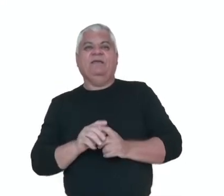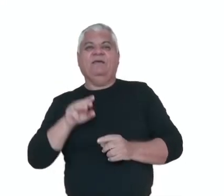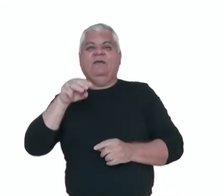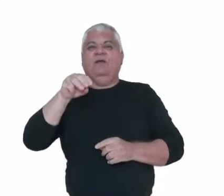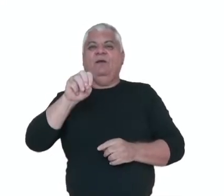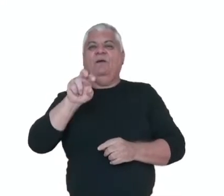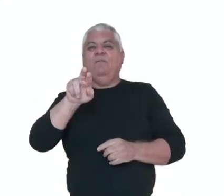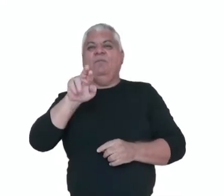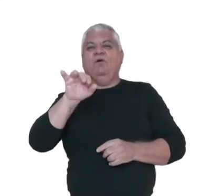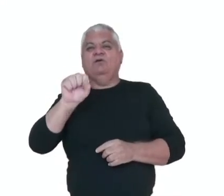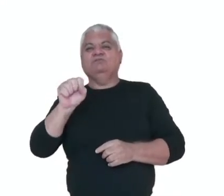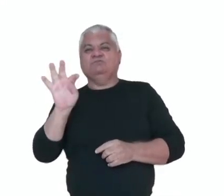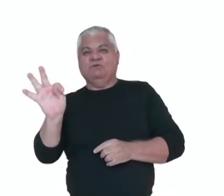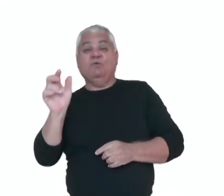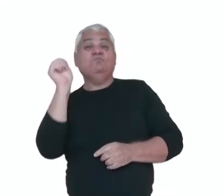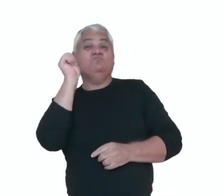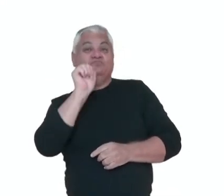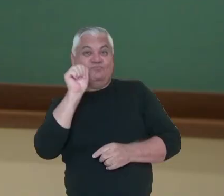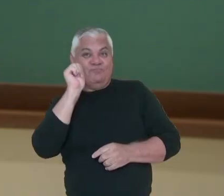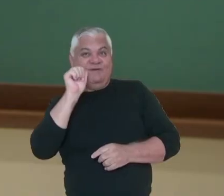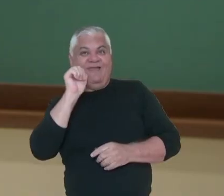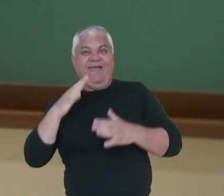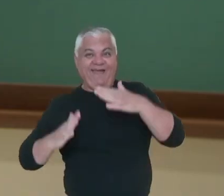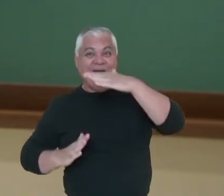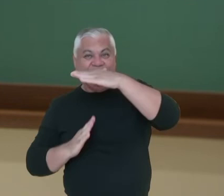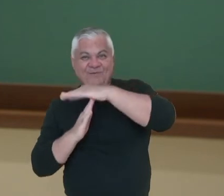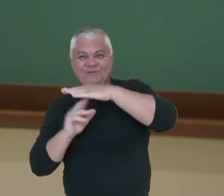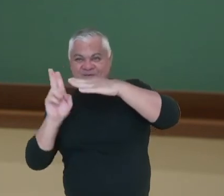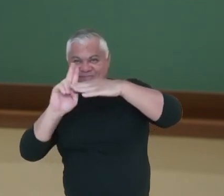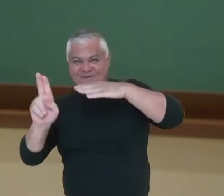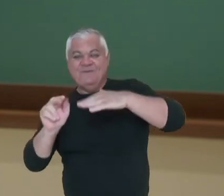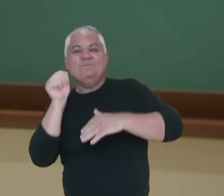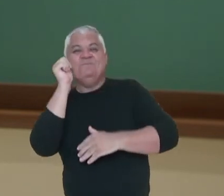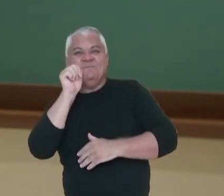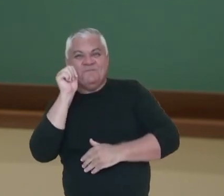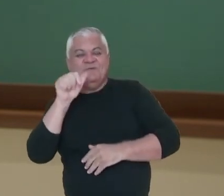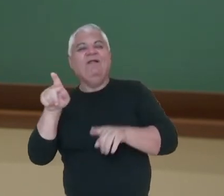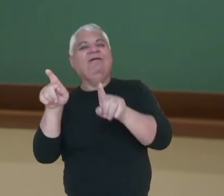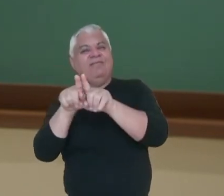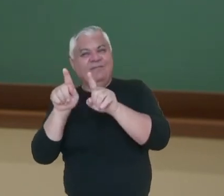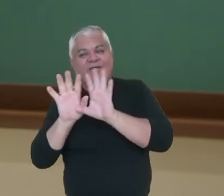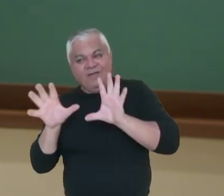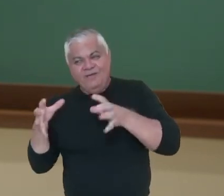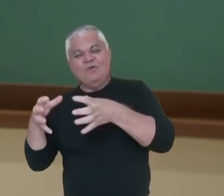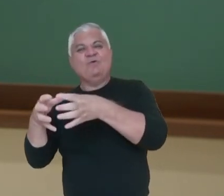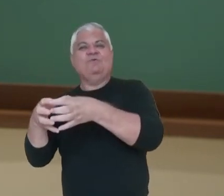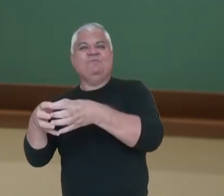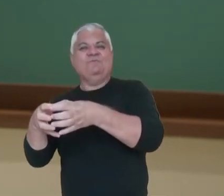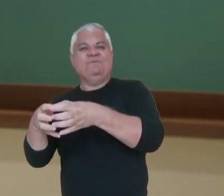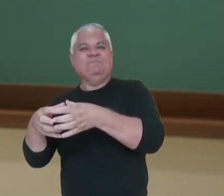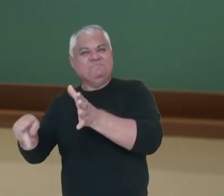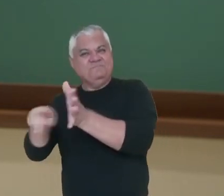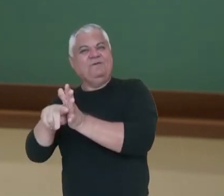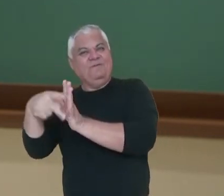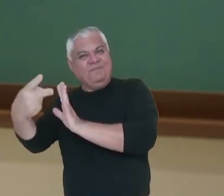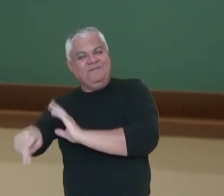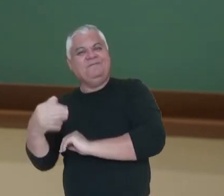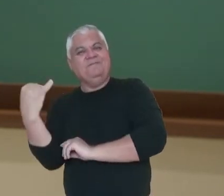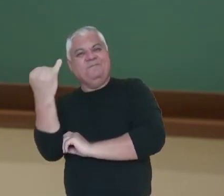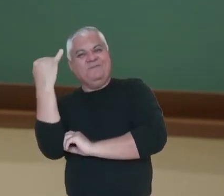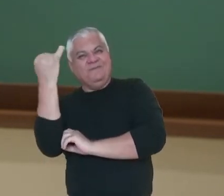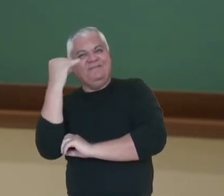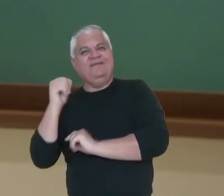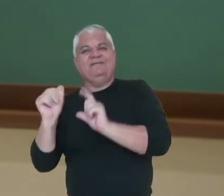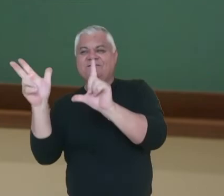Berthe Morisot. Importante falar que Berthe Morisot, ela era uma mulher e as mulheres também faziam parte muito, muito importante do